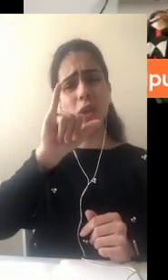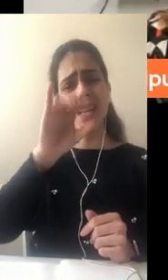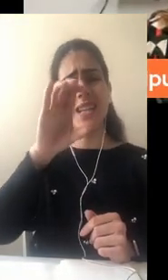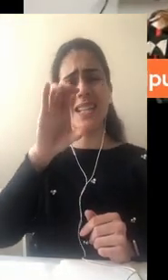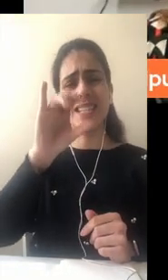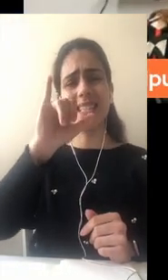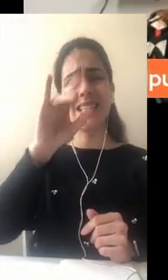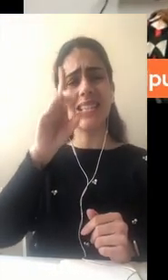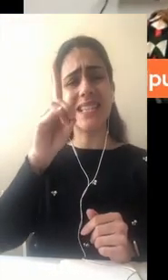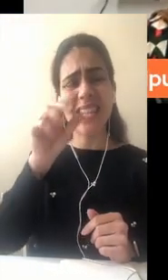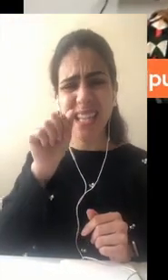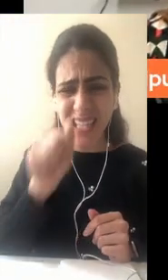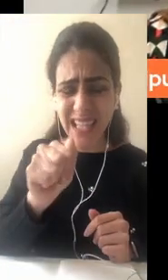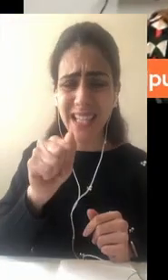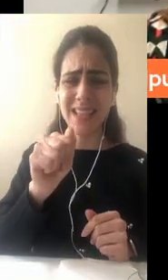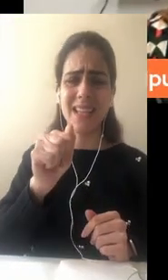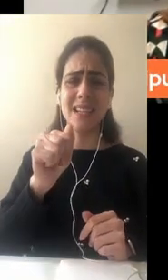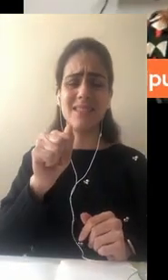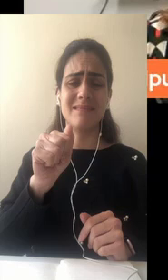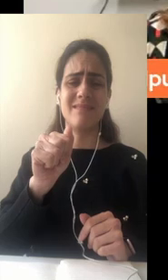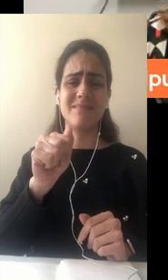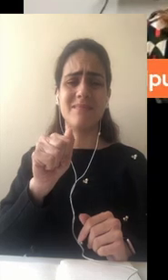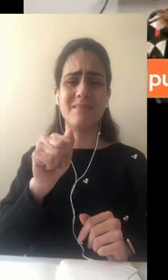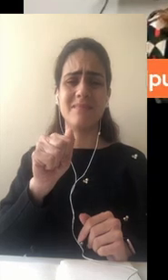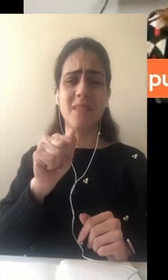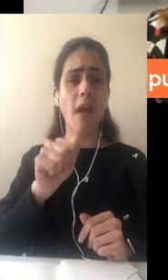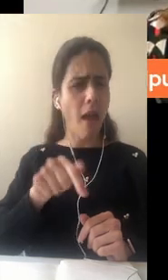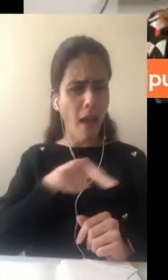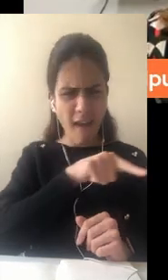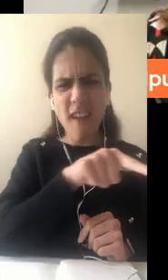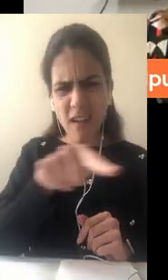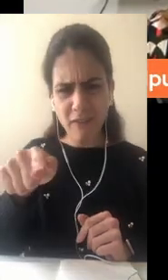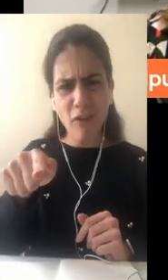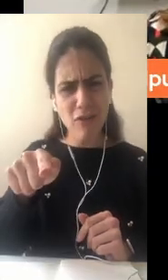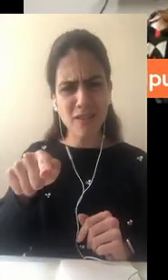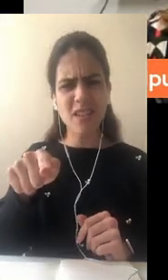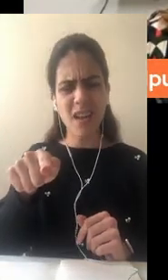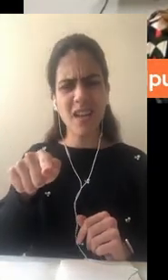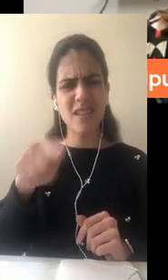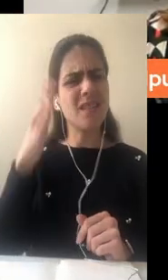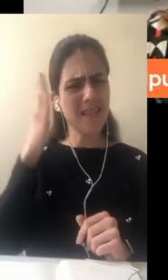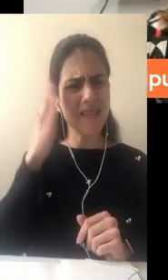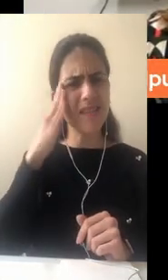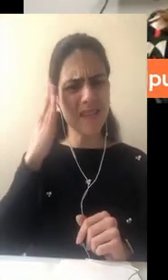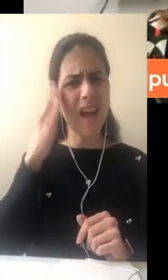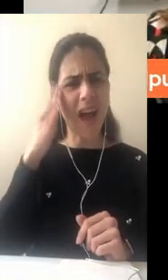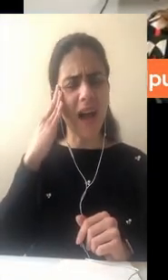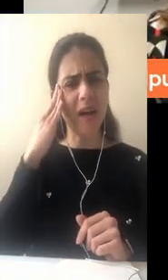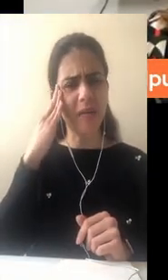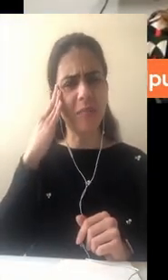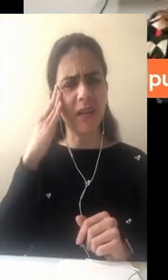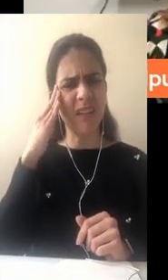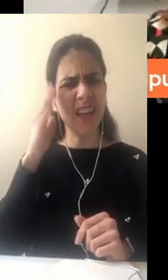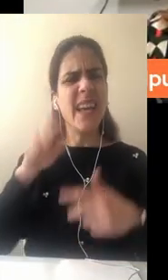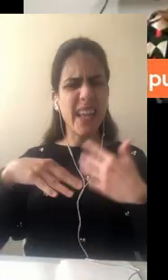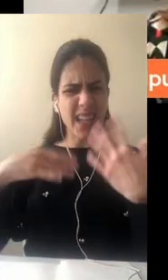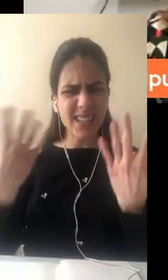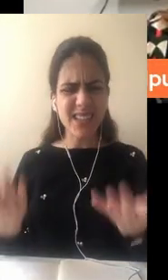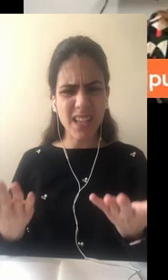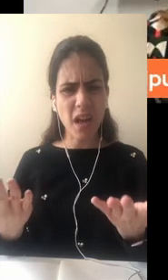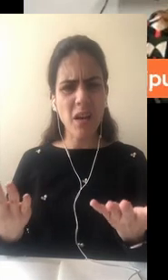cresce. Sabendo de tudo isso, como profissionais da educação, vocês ainda assim Uhum,